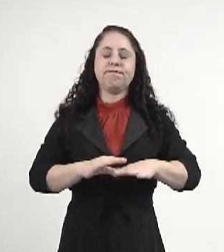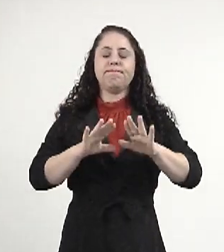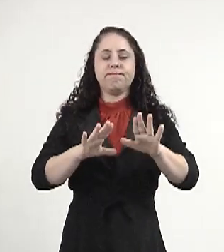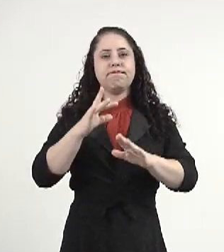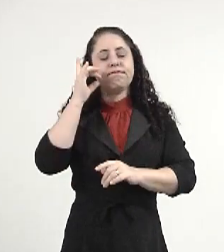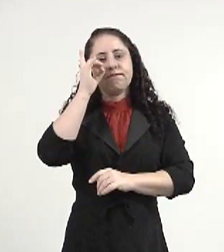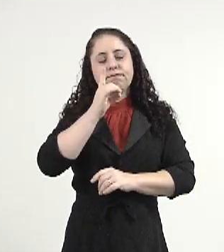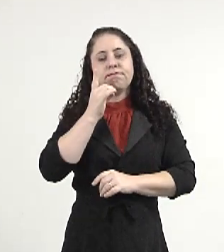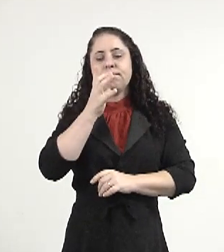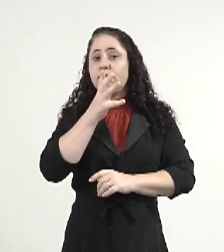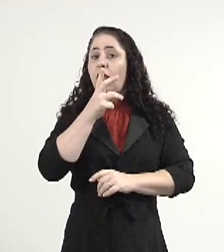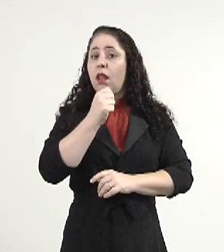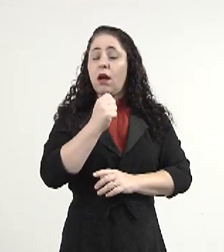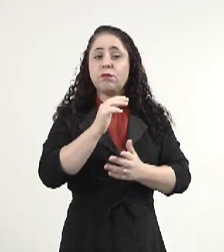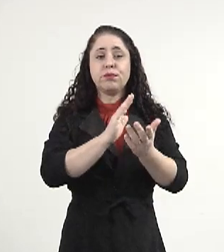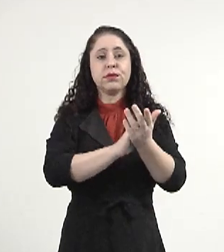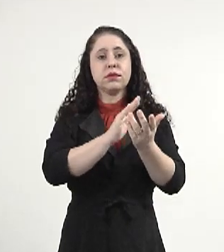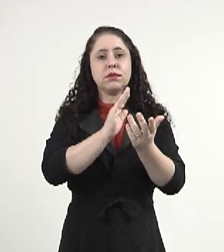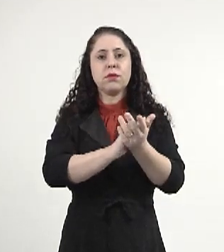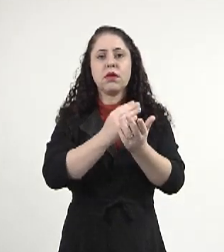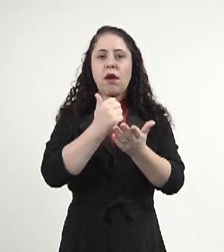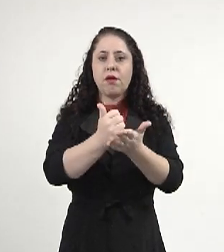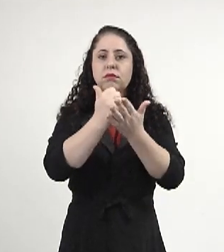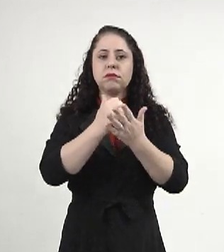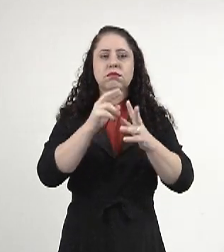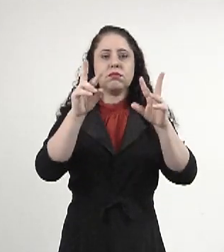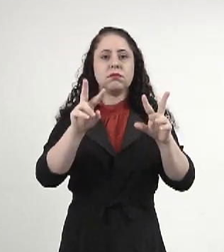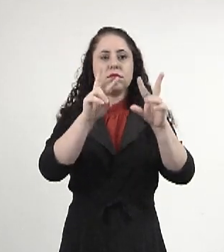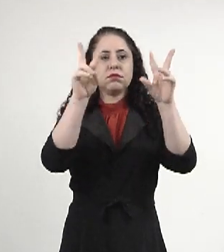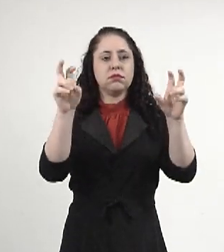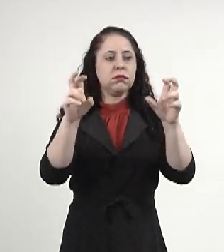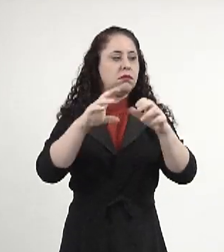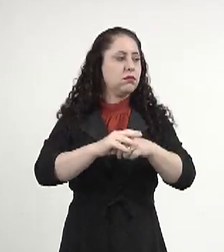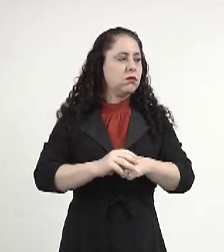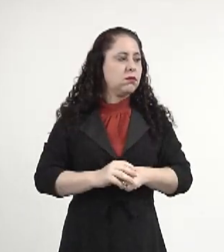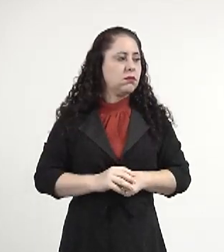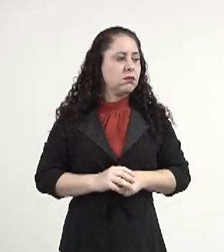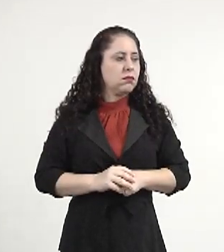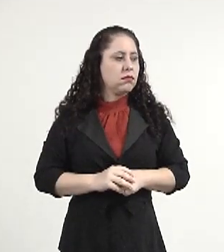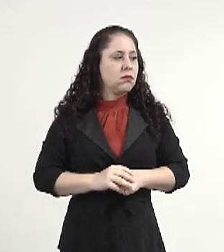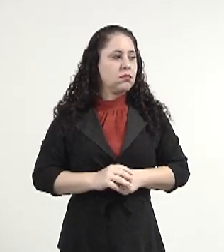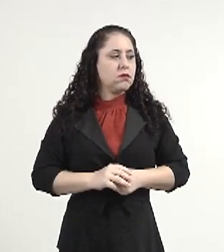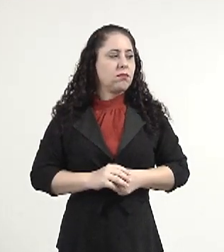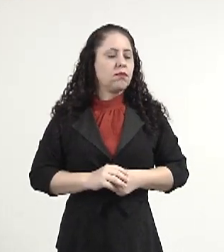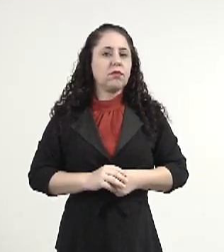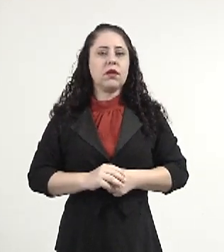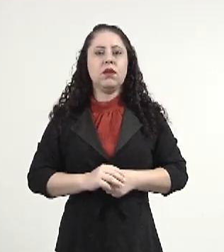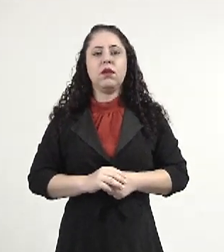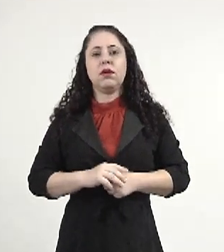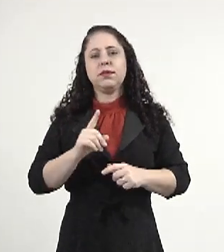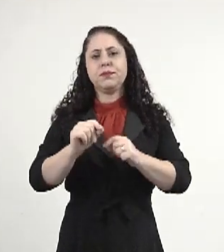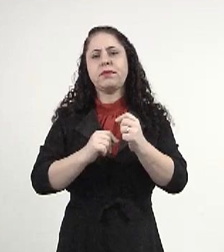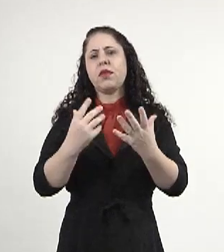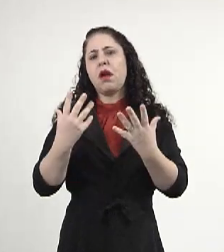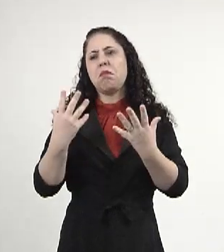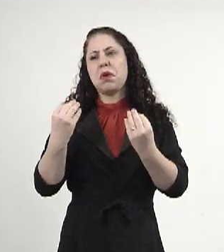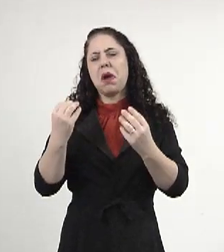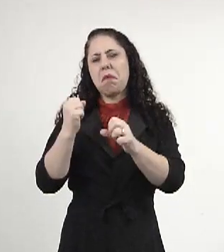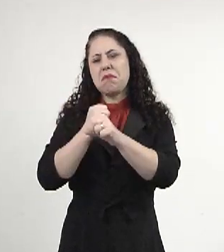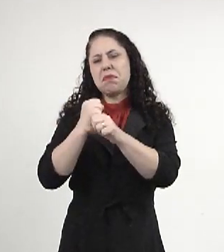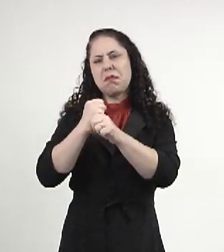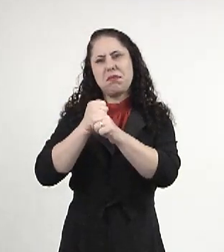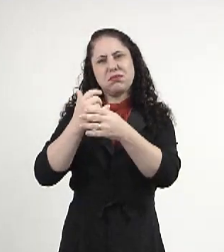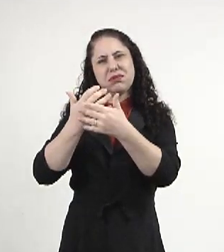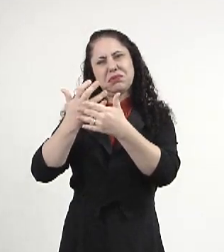primeiro, parabéns por essa iniciativa de trazer essa pauta, que essa é uma pauta que preocupa realmente a gente já há muitos anos.